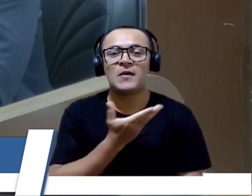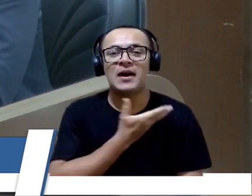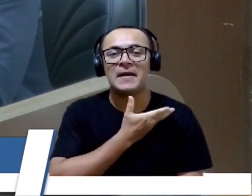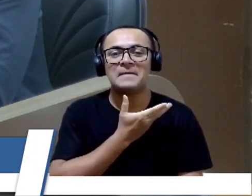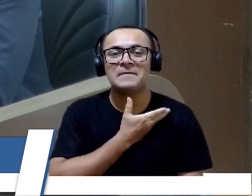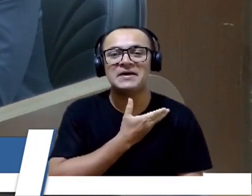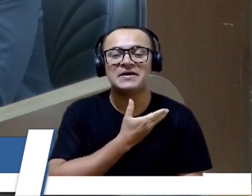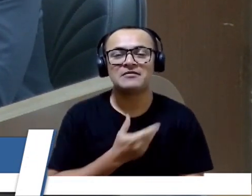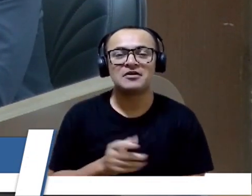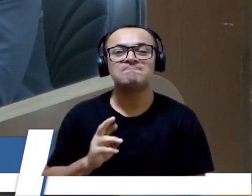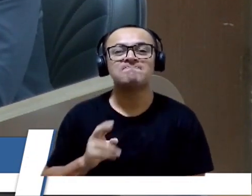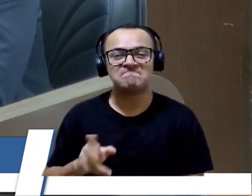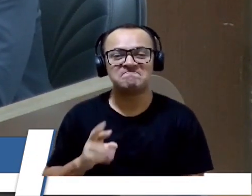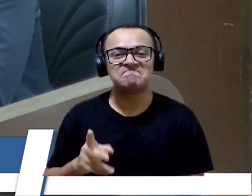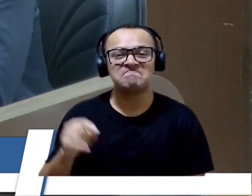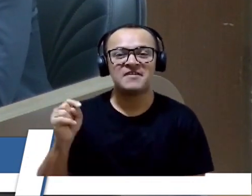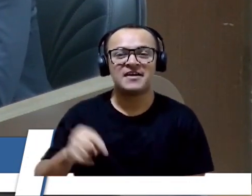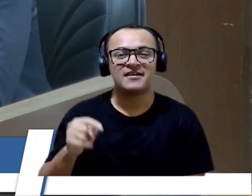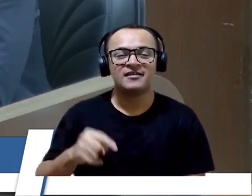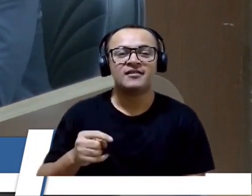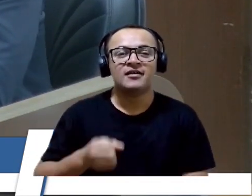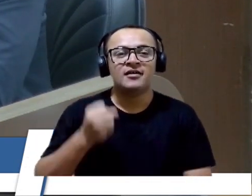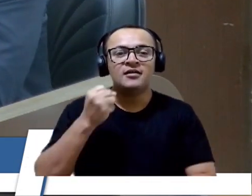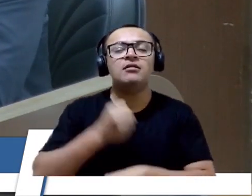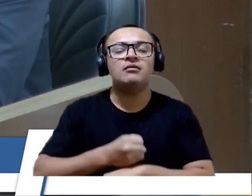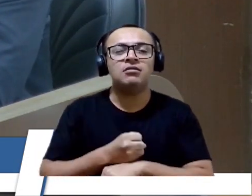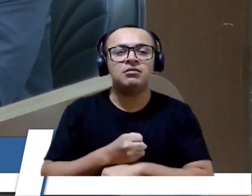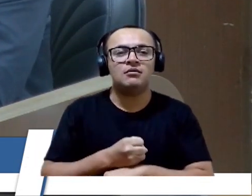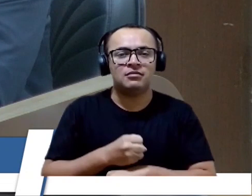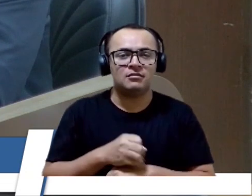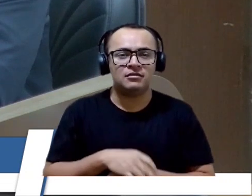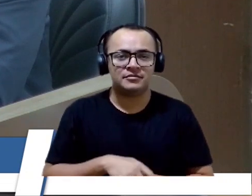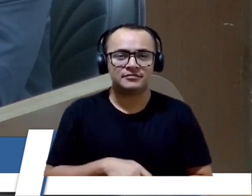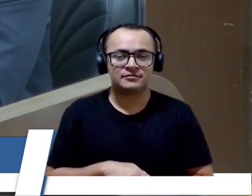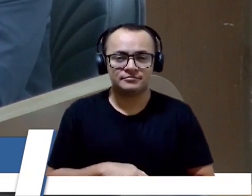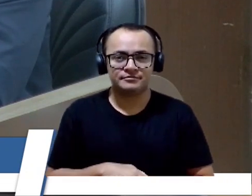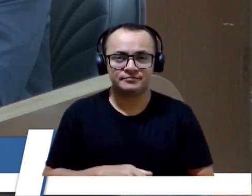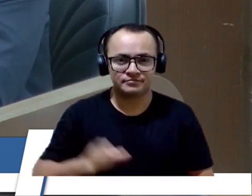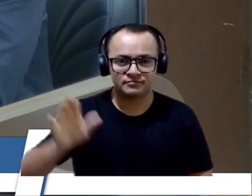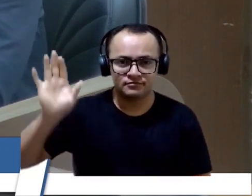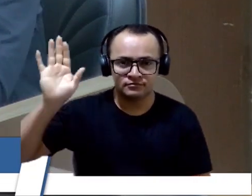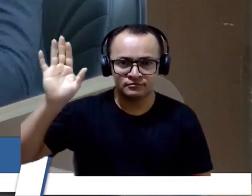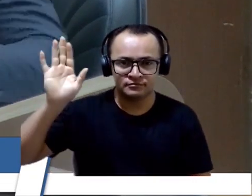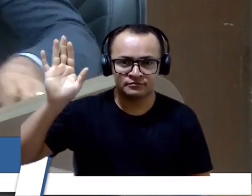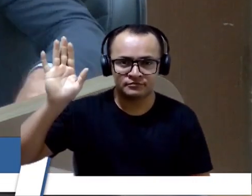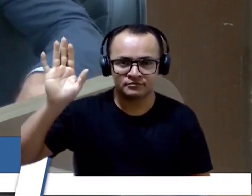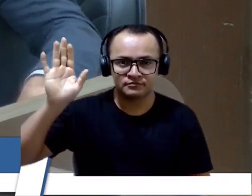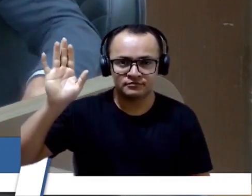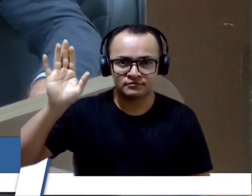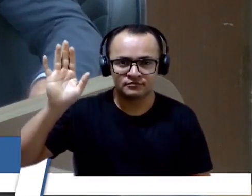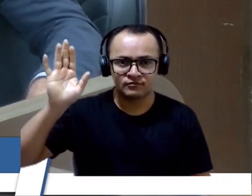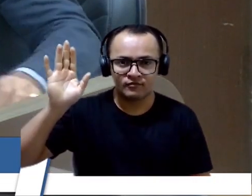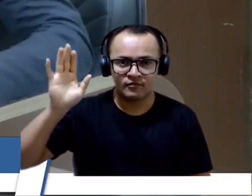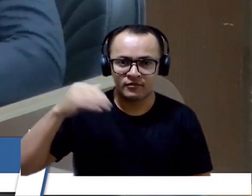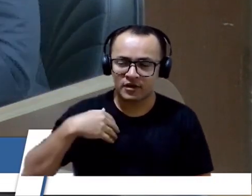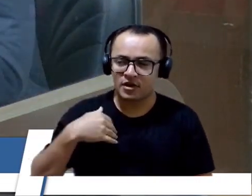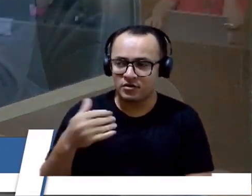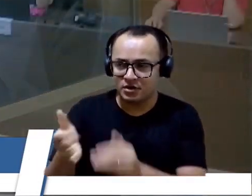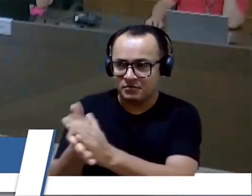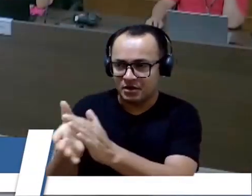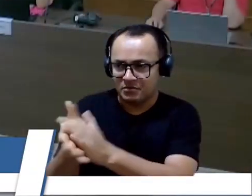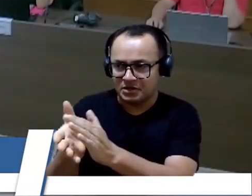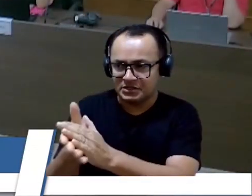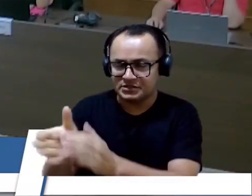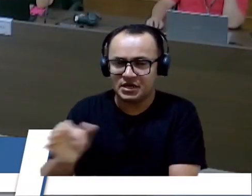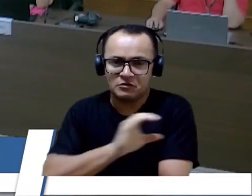diferencial aqui na nossa cidade de Franca. Peço a palavra, senhor presidente. Só queria parabenizar o Claudinei por